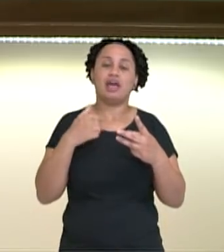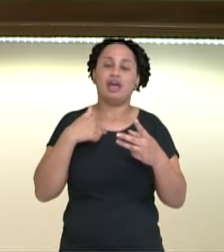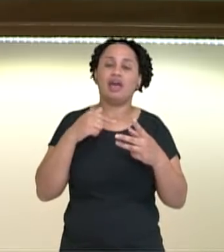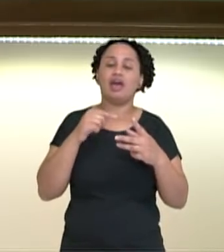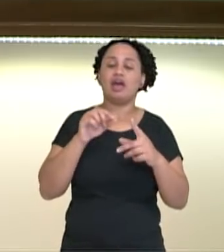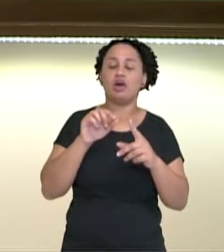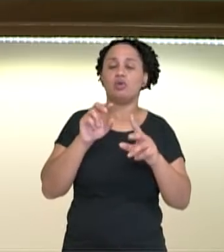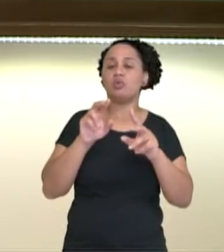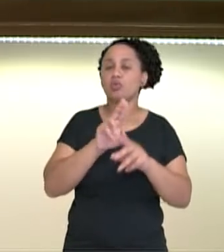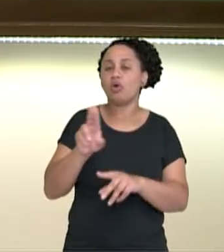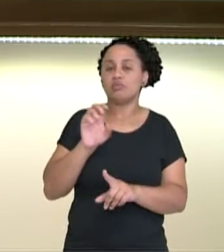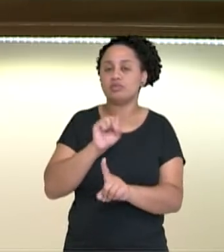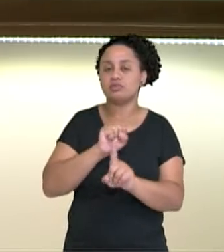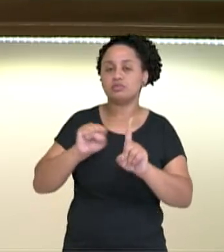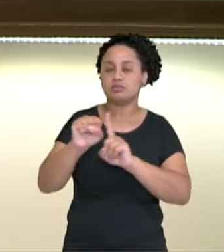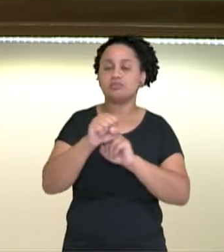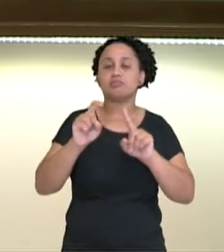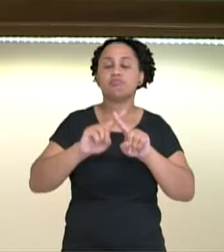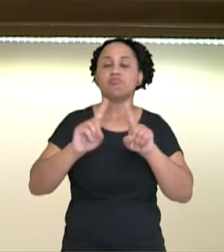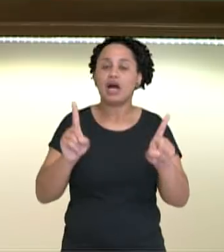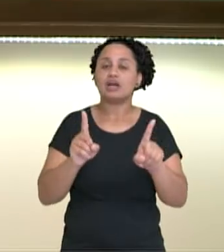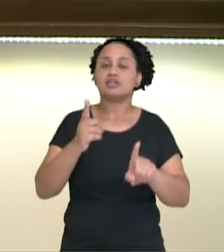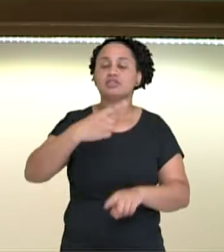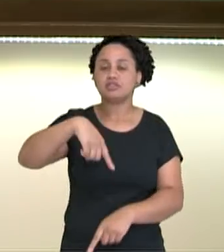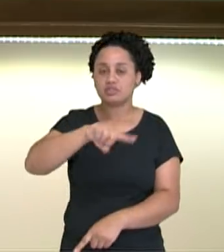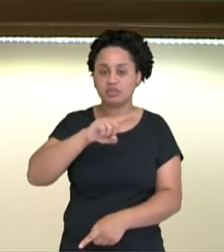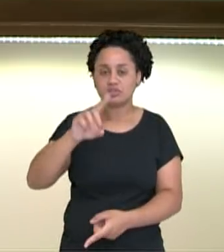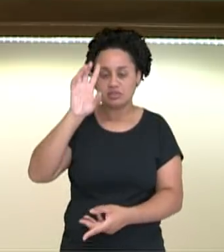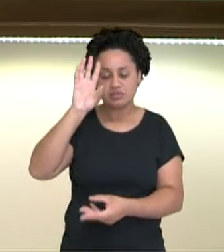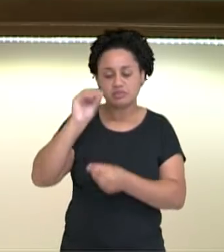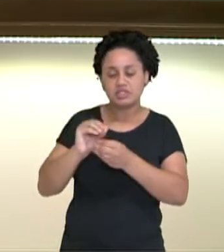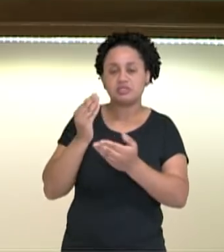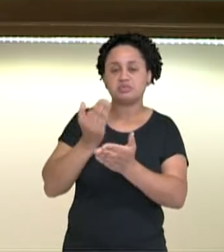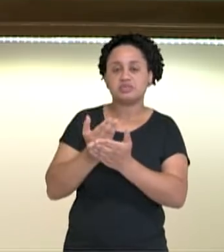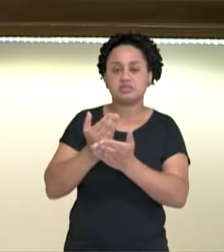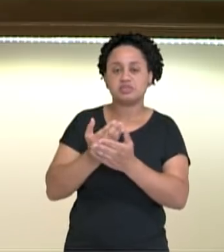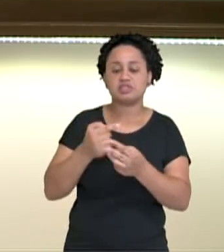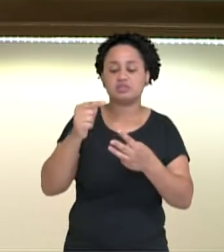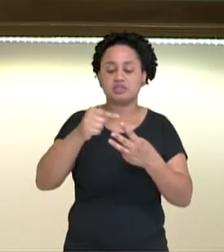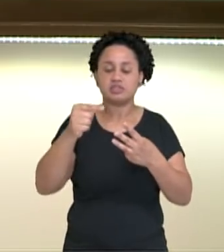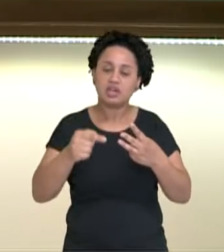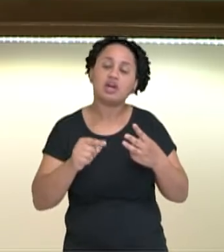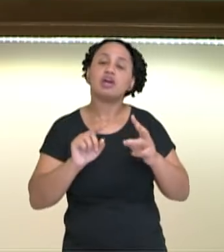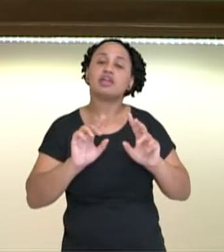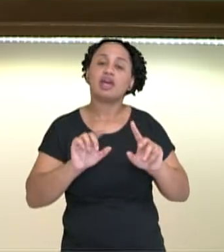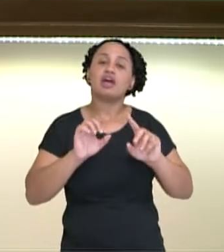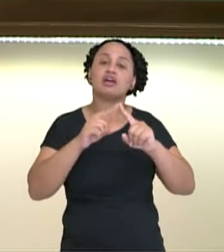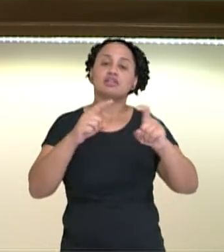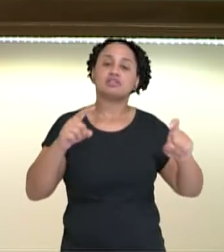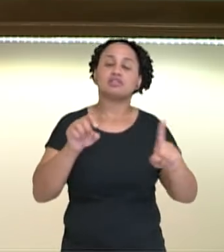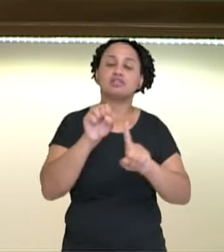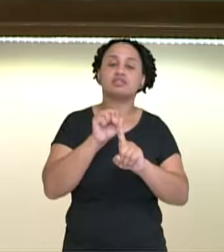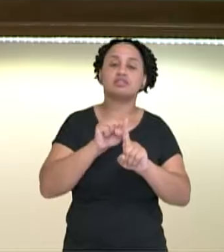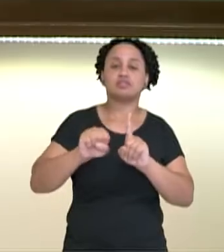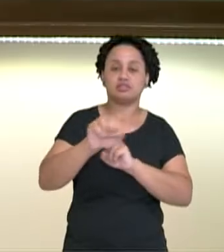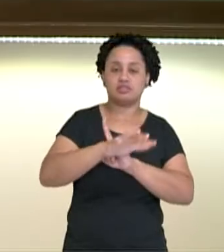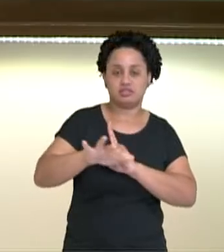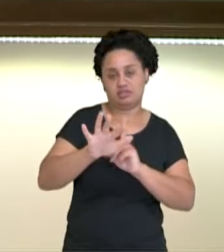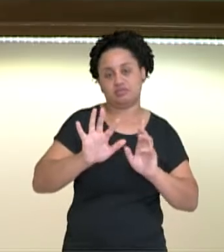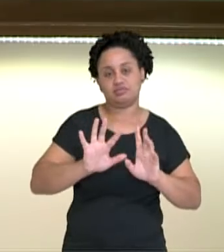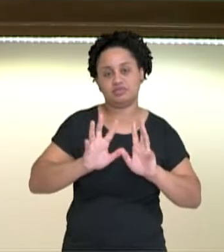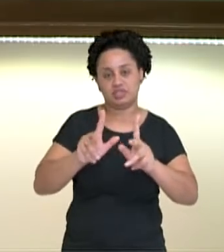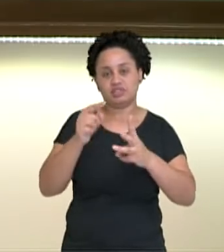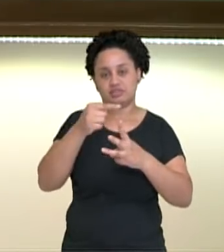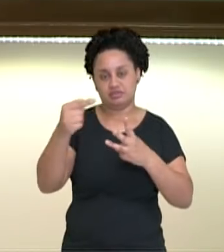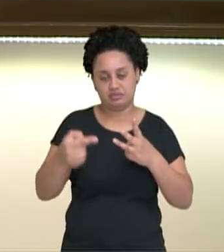seja a sociologia, a gente compreende as ciências sociais como um todo. Tá? Em momentos ou outros, é